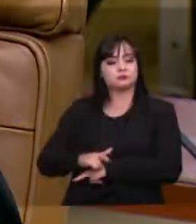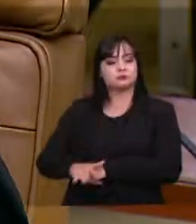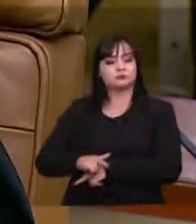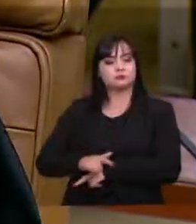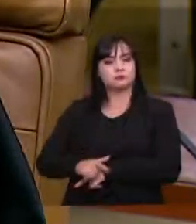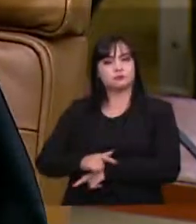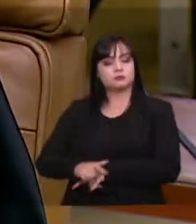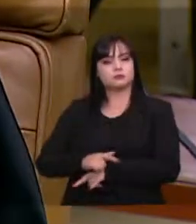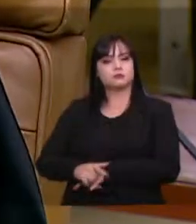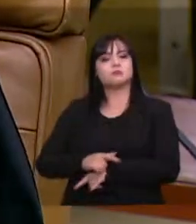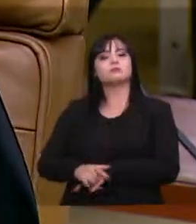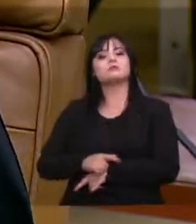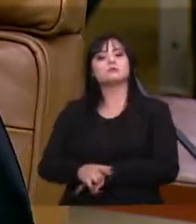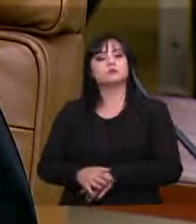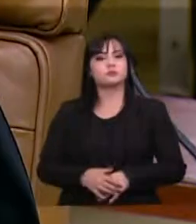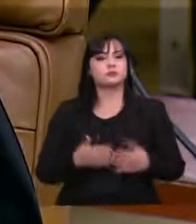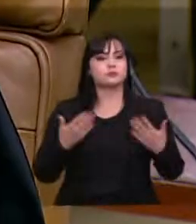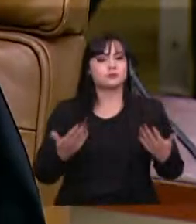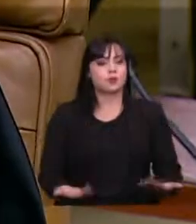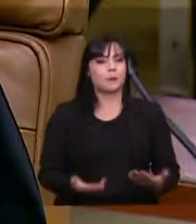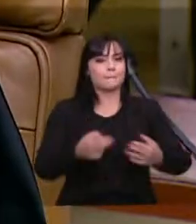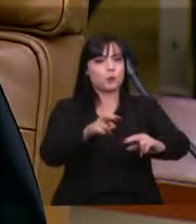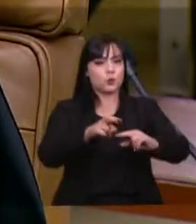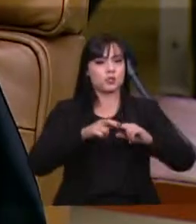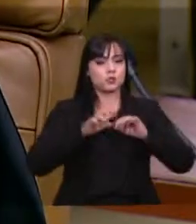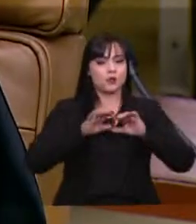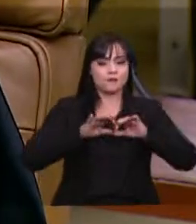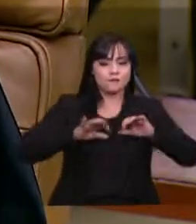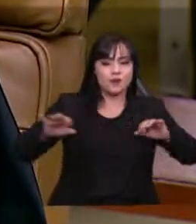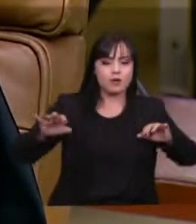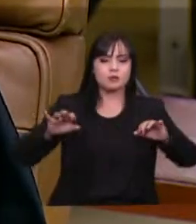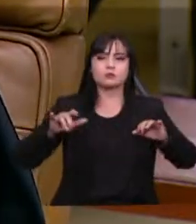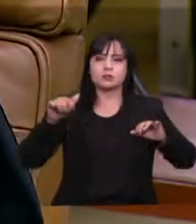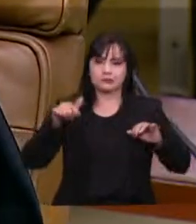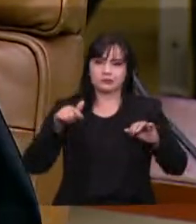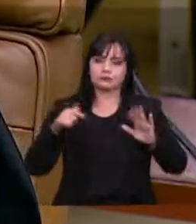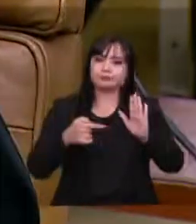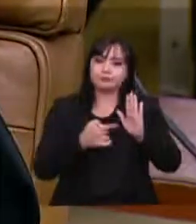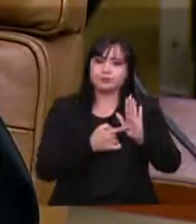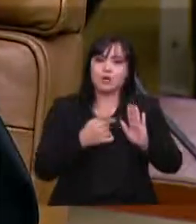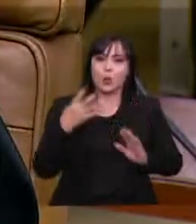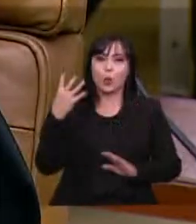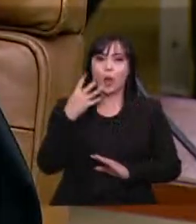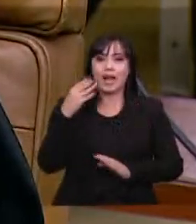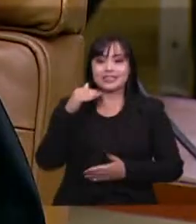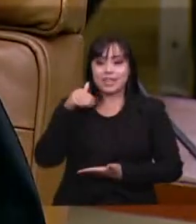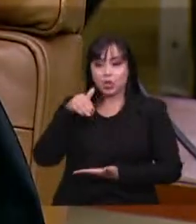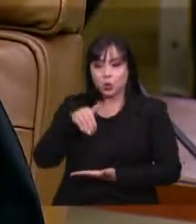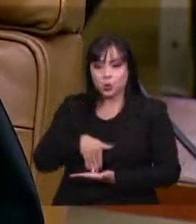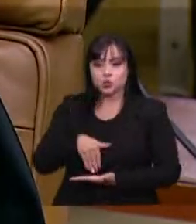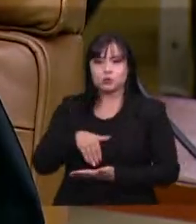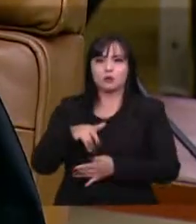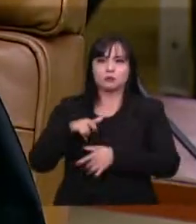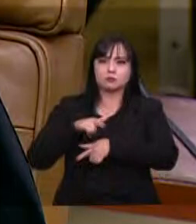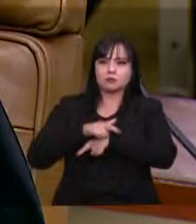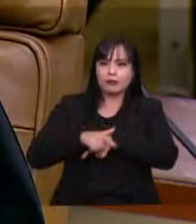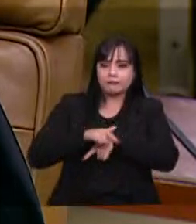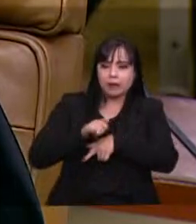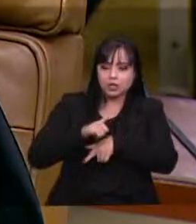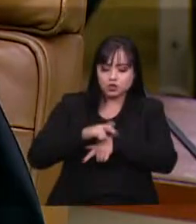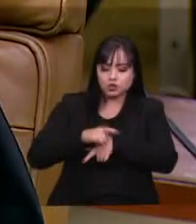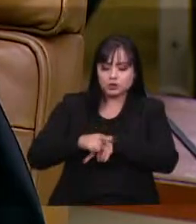venho de analisar portanto afasto esta imputação a quarta e última imputação de lavagem